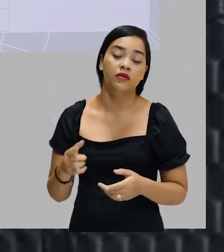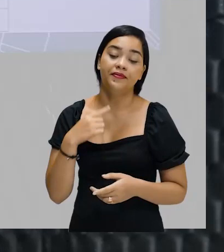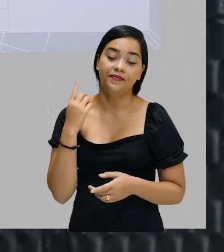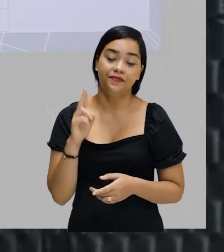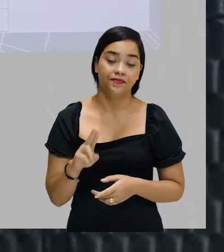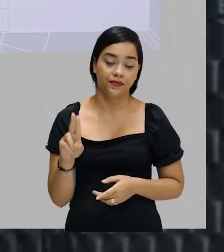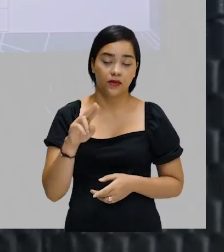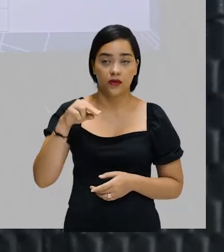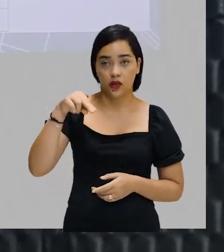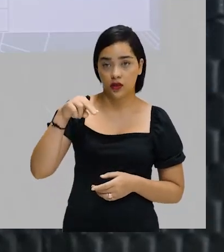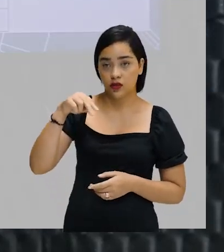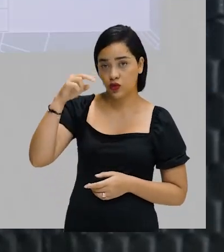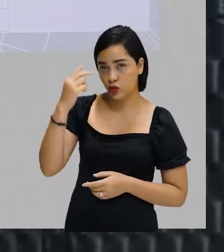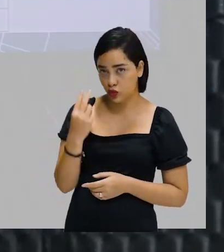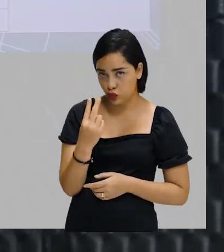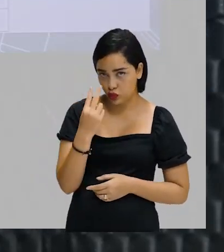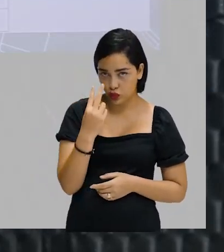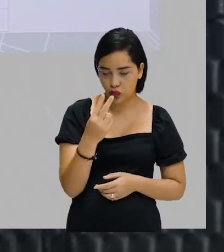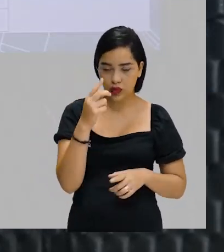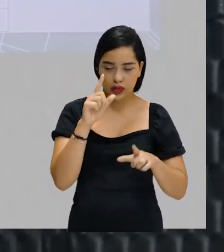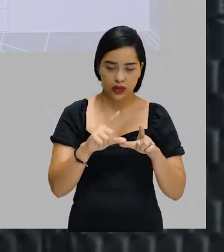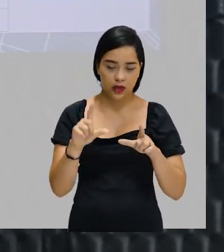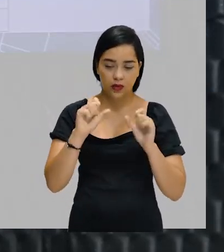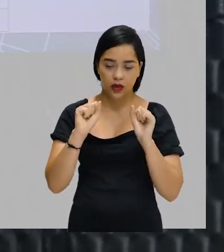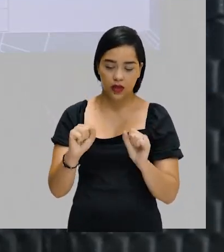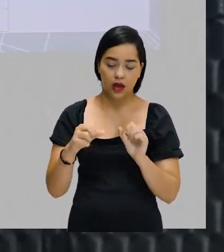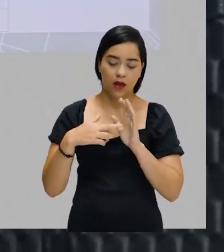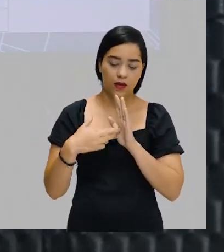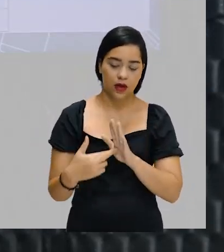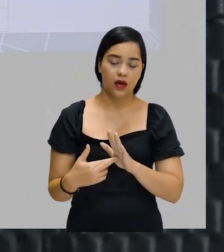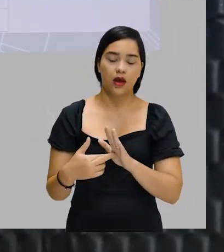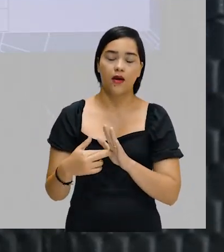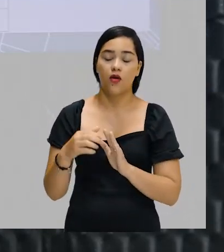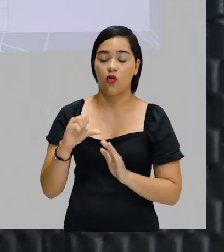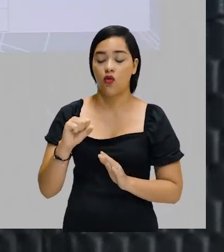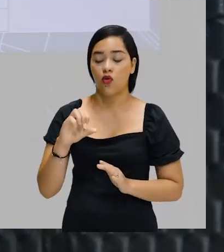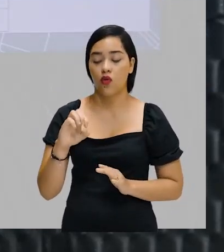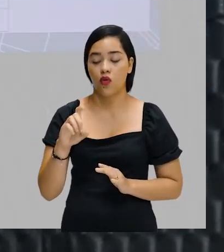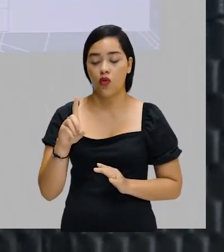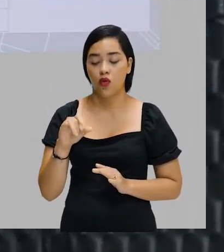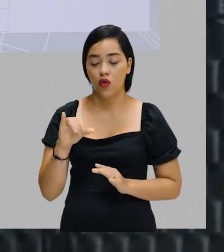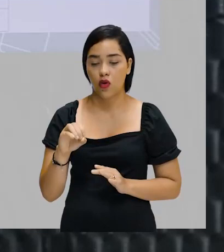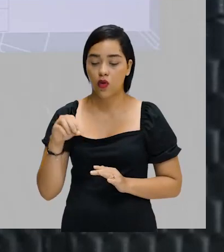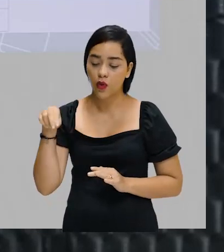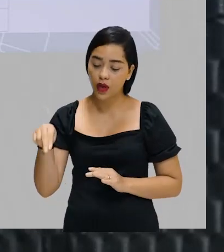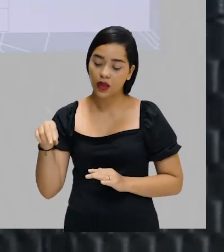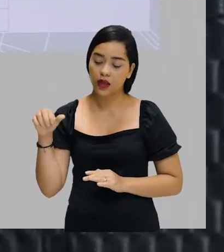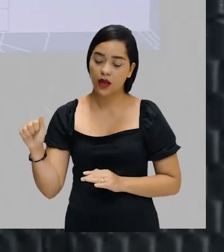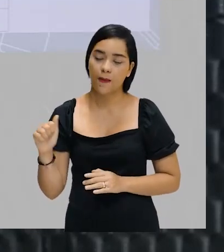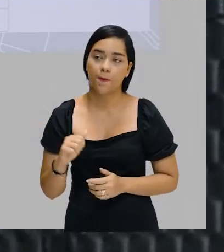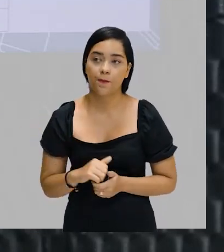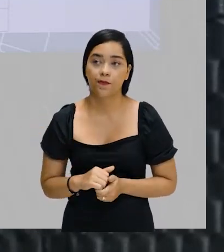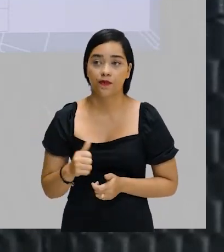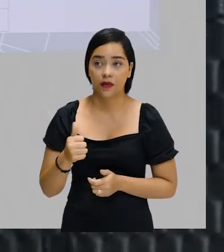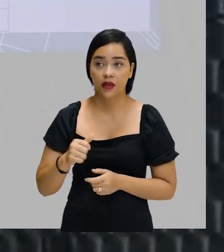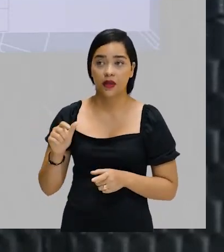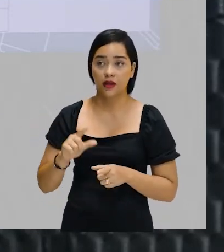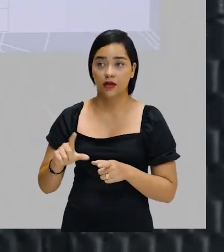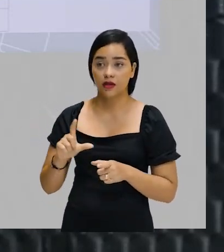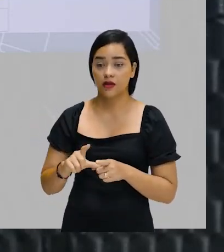vamos utilizar duas letras para representar o elemento sódio, né, o Na. A primeira